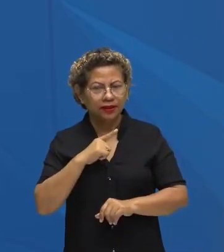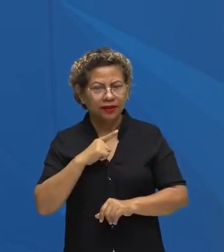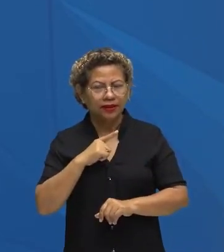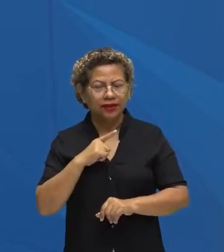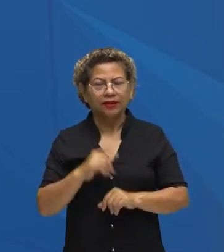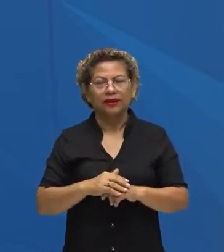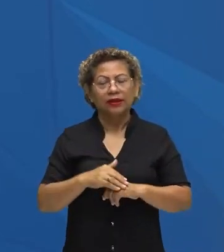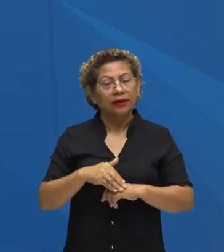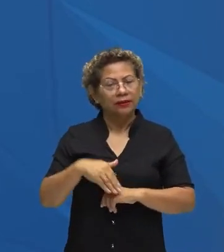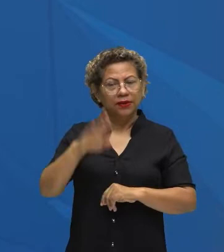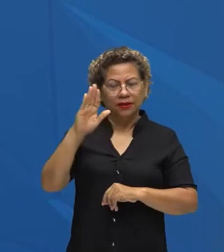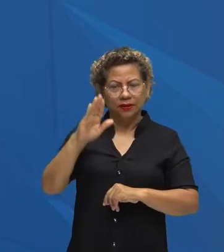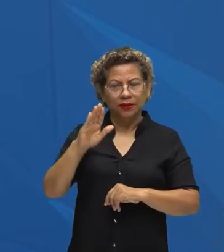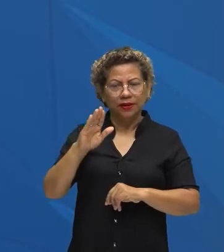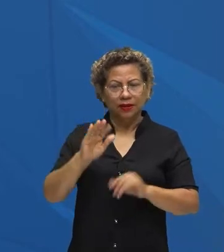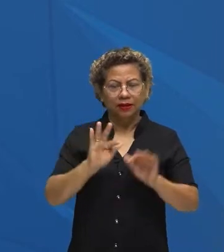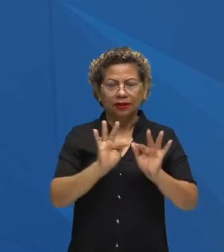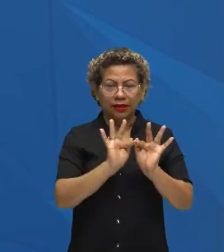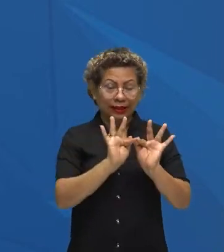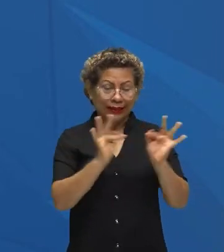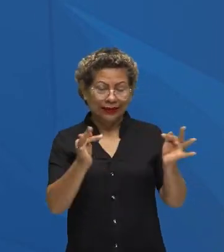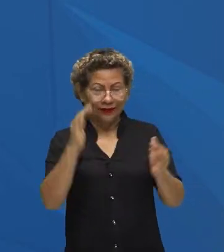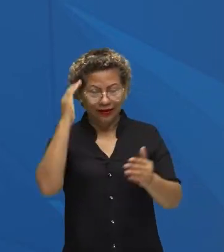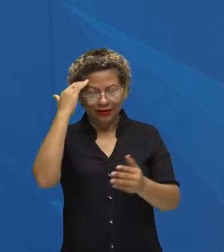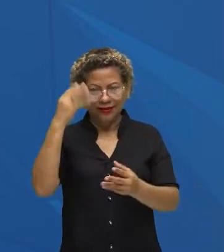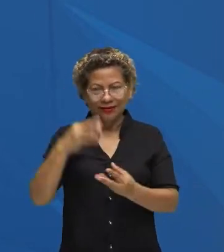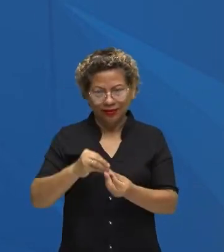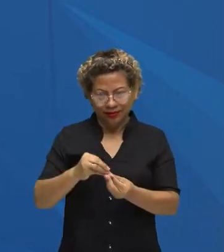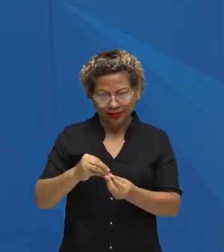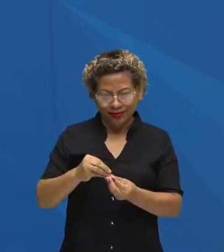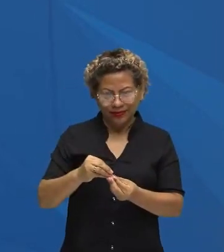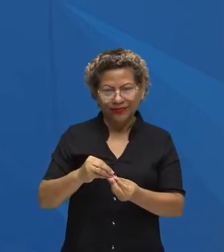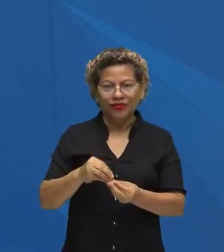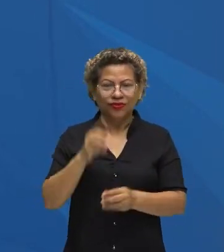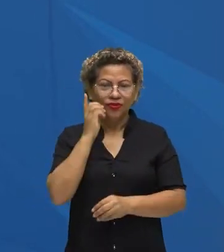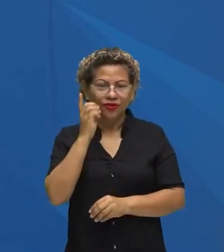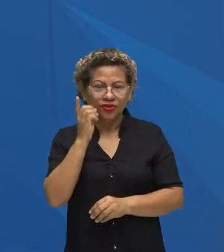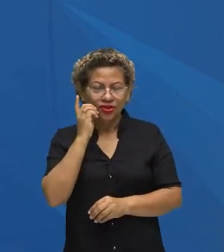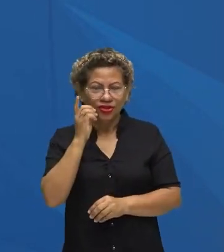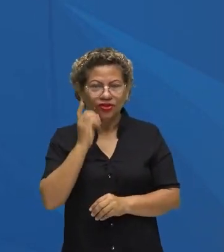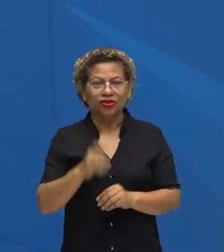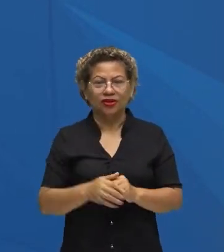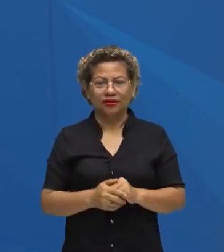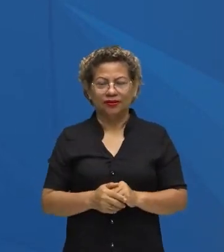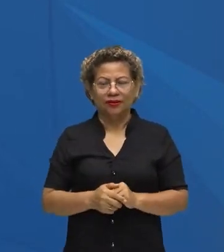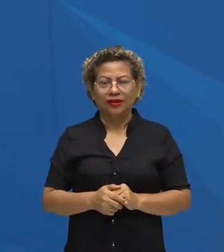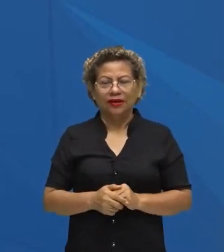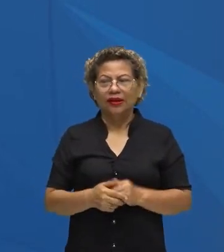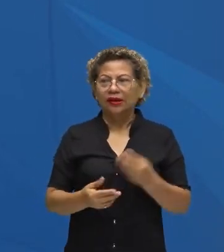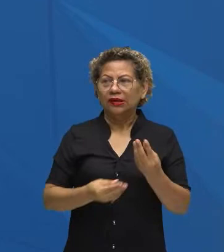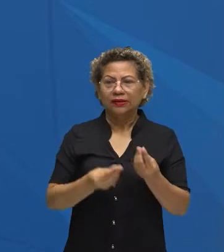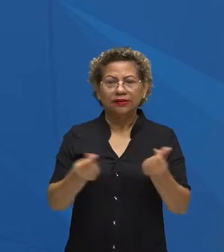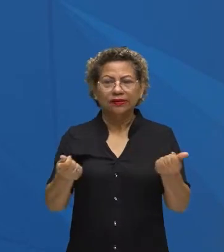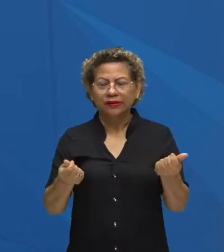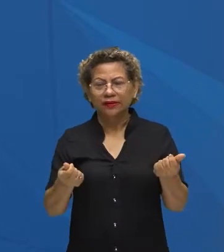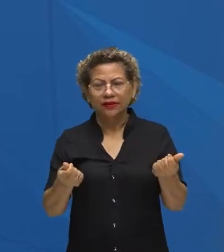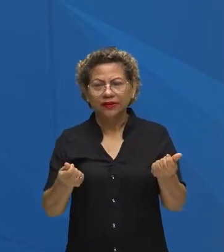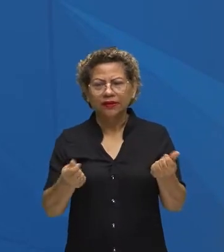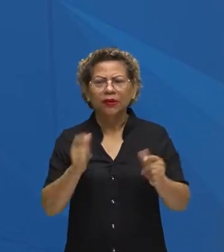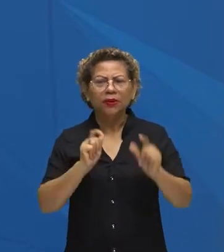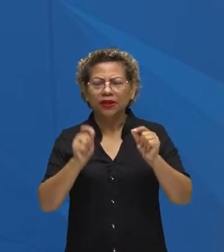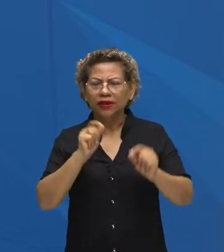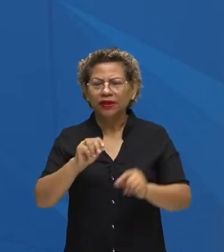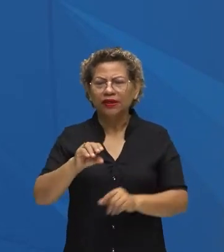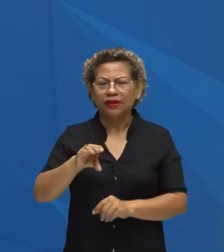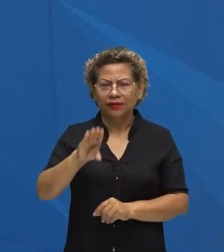desses ditados populares, né, ou quase todos, vamos assim dizer, eles são baseados pelo senso comum. E o que é mesmo esse